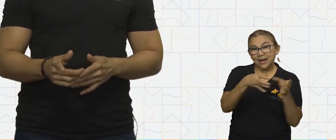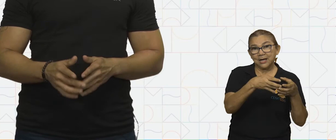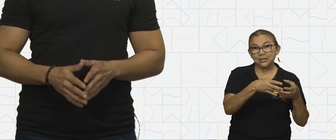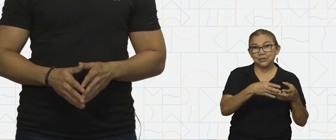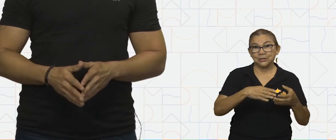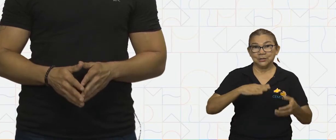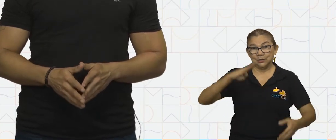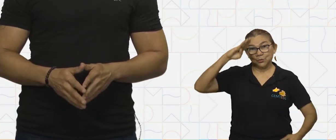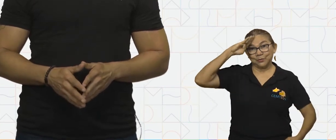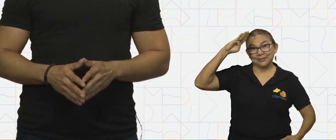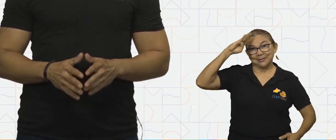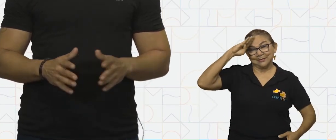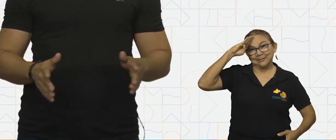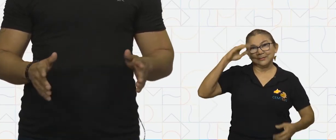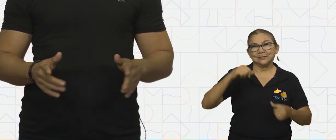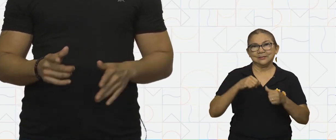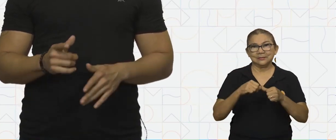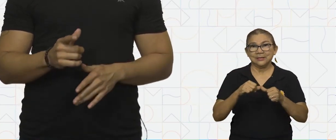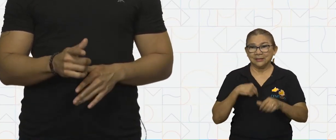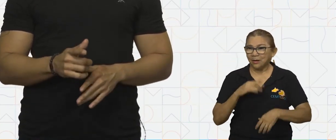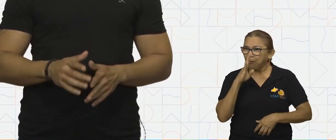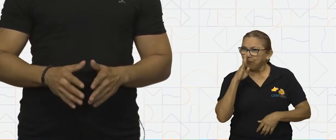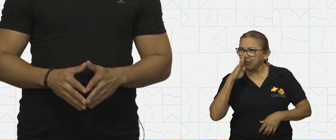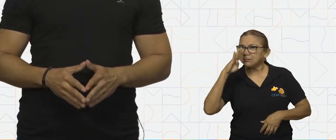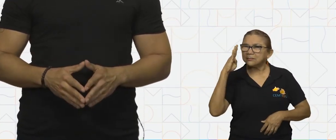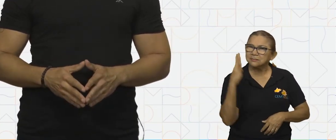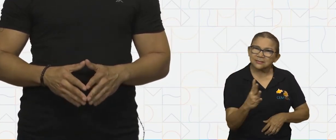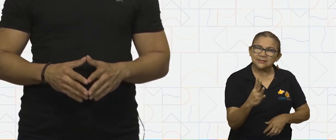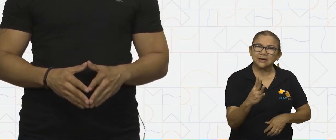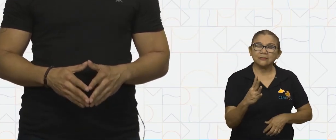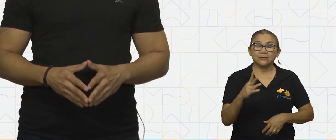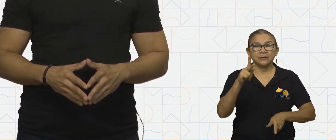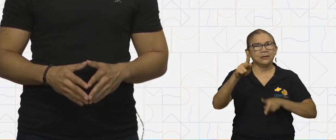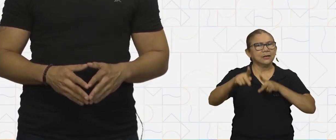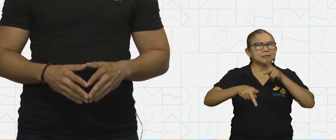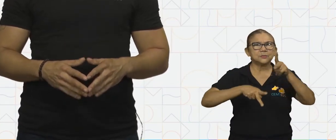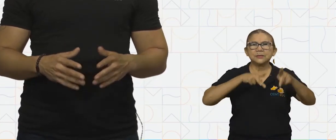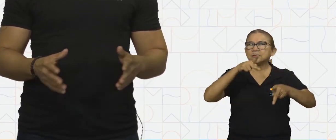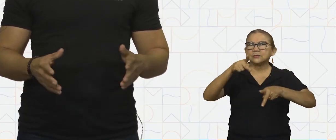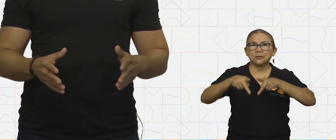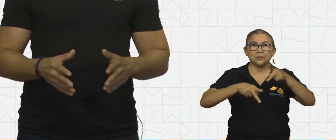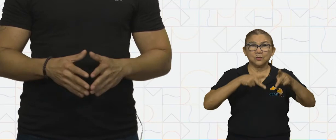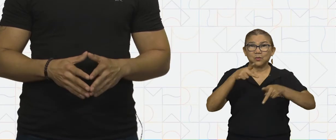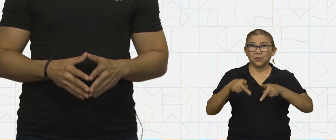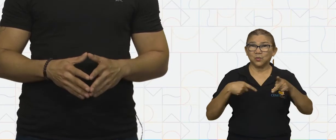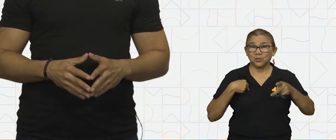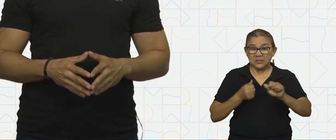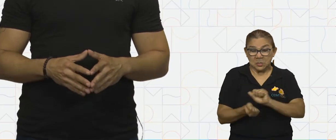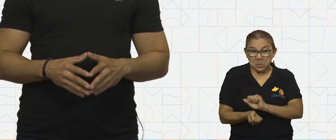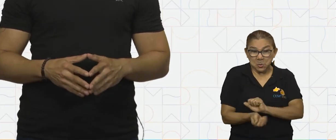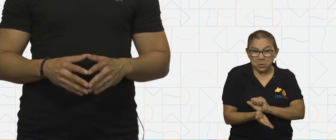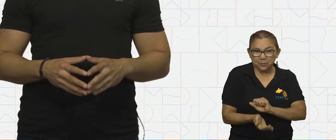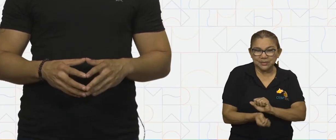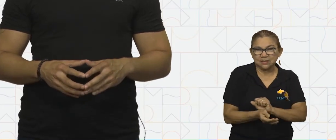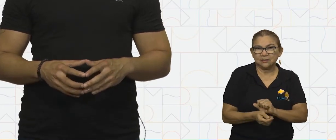liderada por Carlos Lacerda, acusava as pessoas ligadas ao governo de corrupção. Vargas era acusado de pretender instalar no